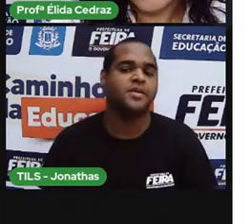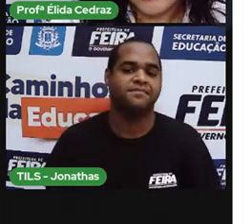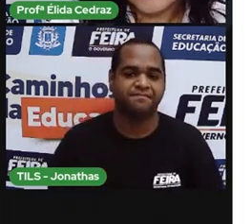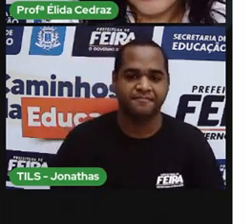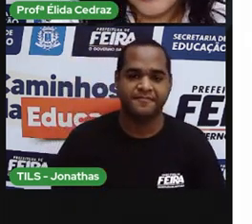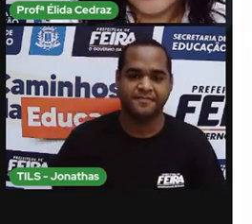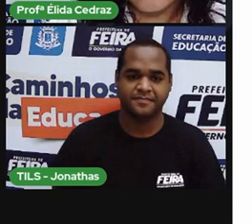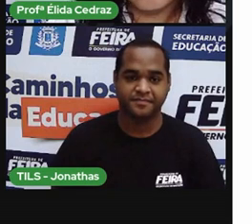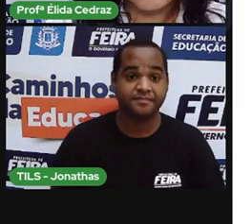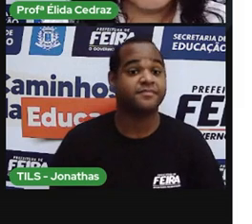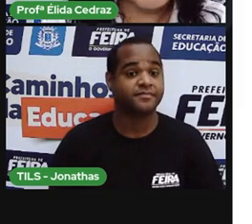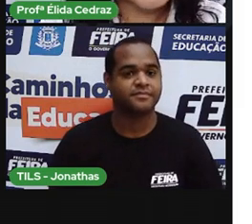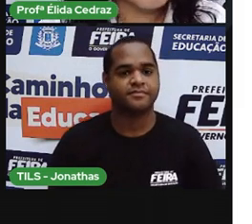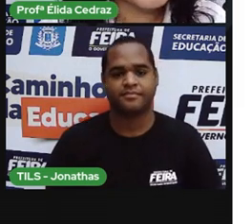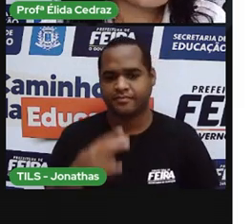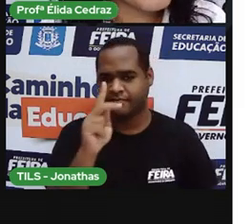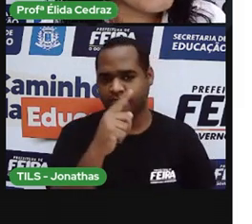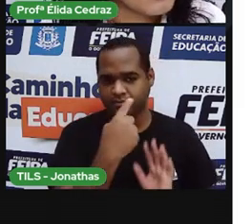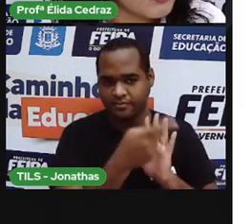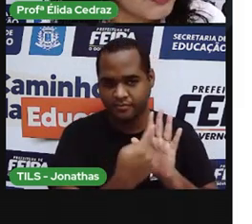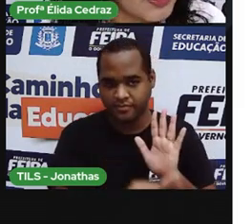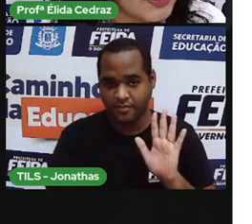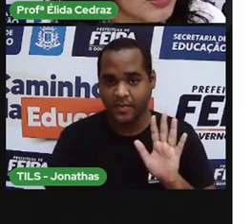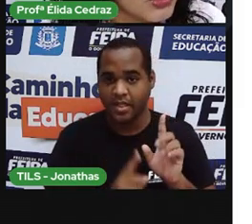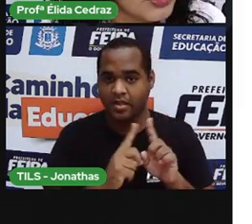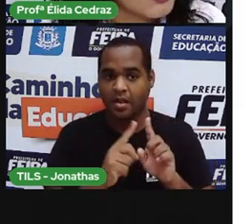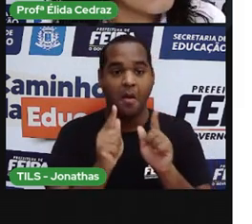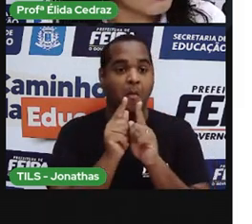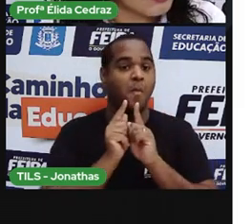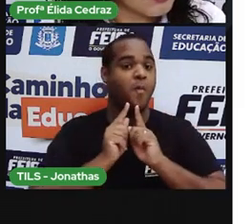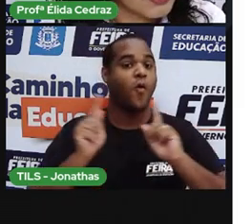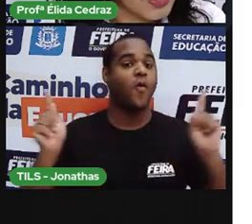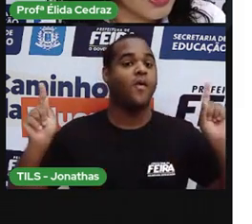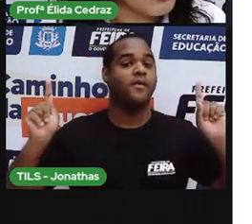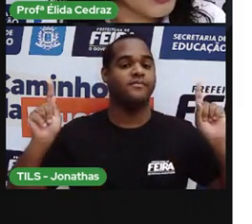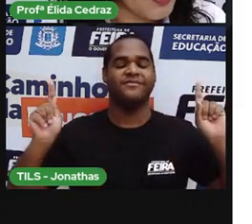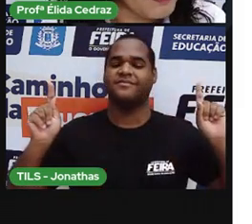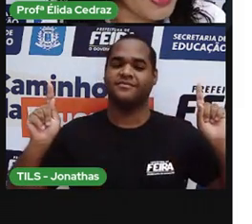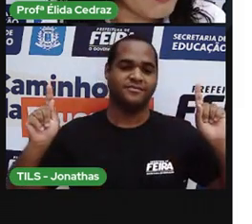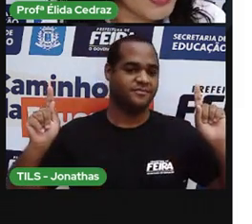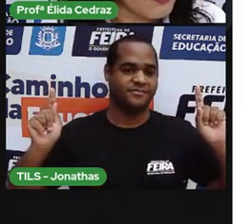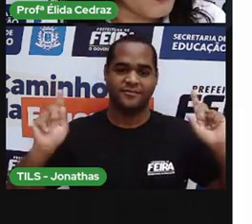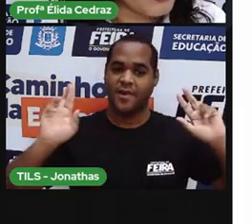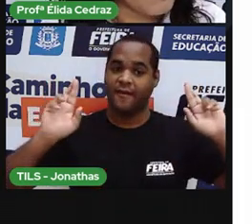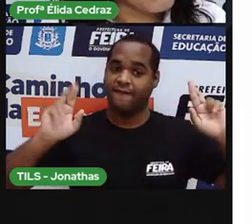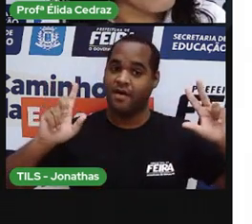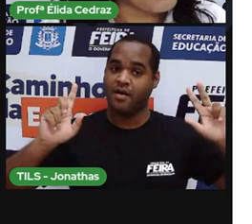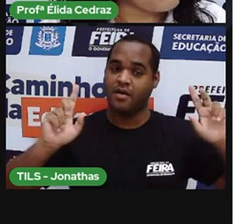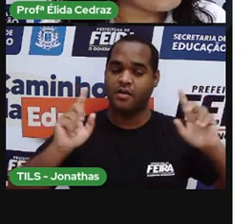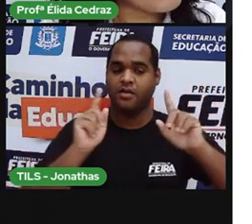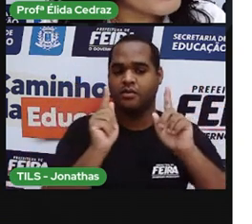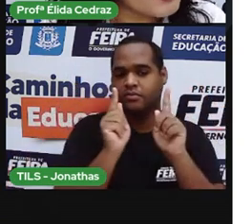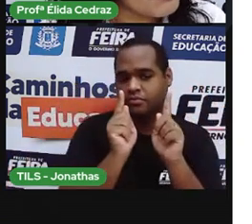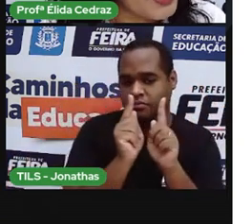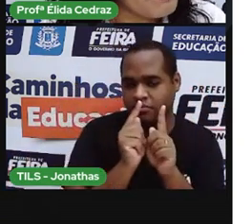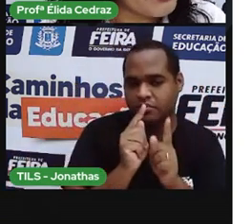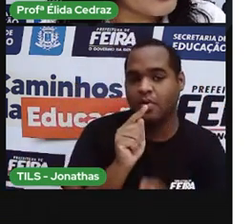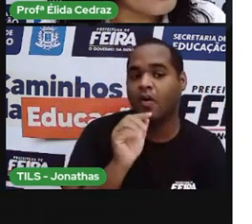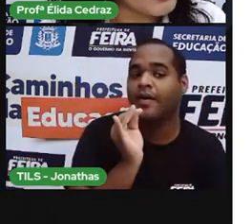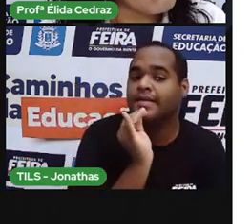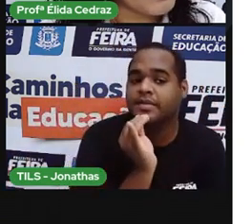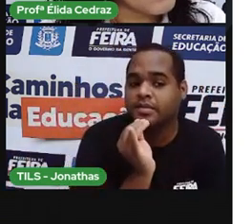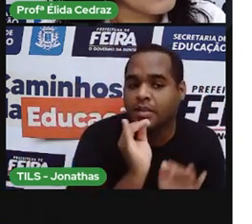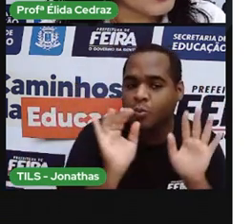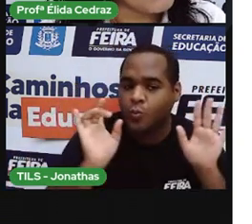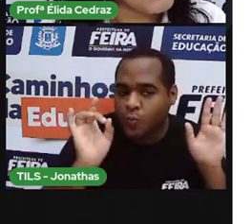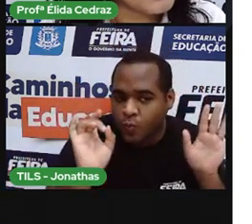No seu caderno, não vai ser um espaço tão grande, certo? Entre uma palavra e outra. Olha o exemplo que a Prodeu